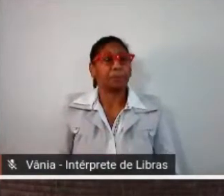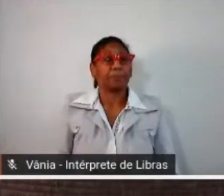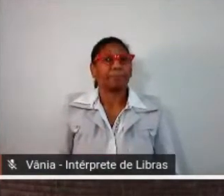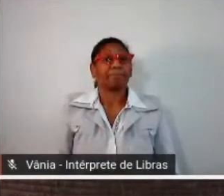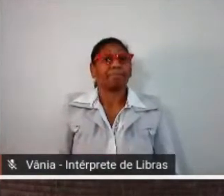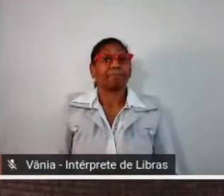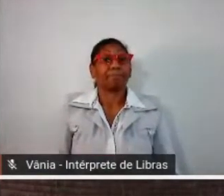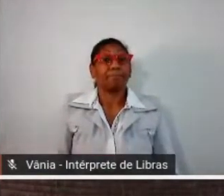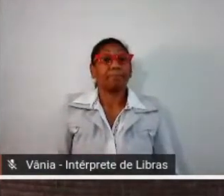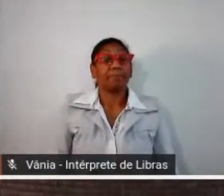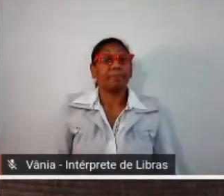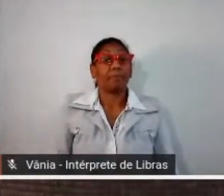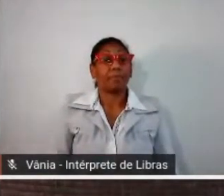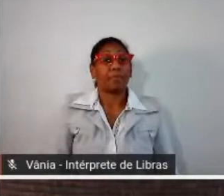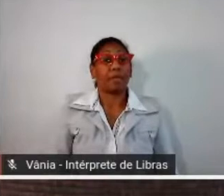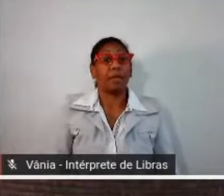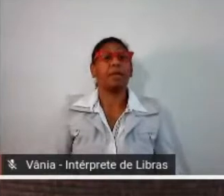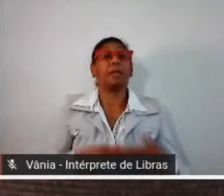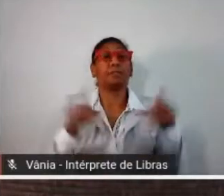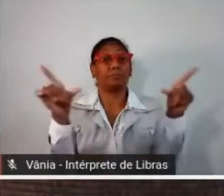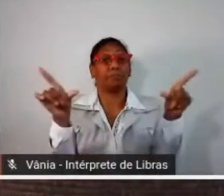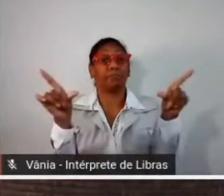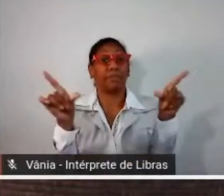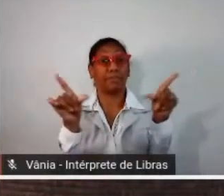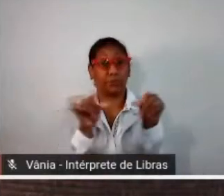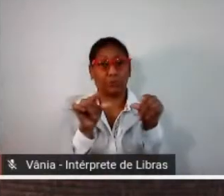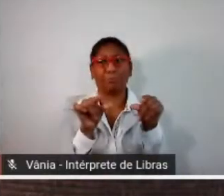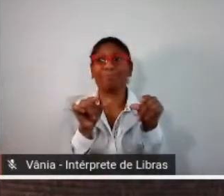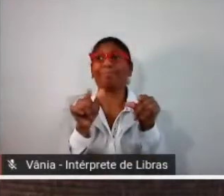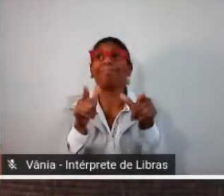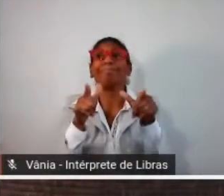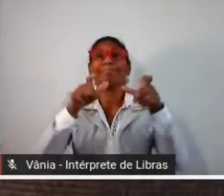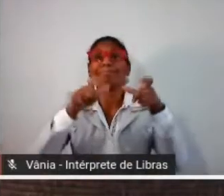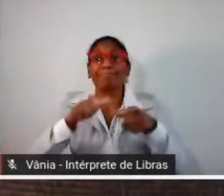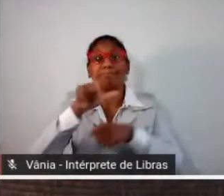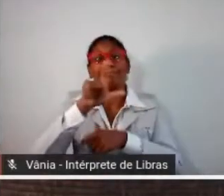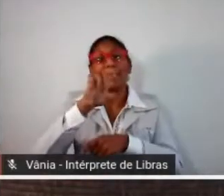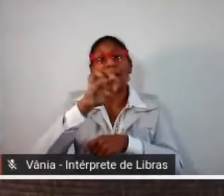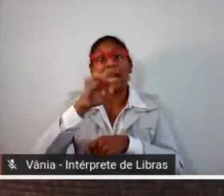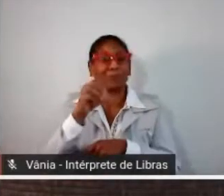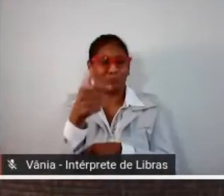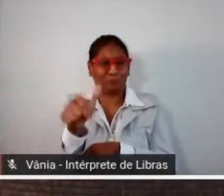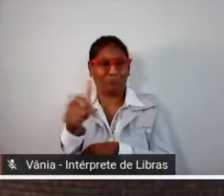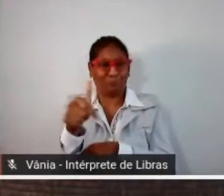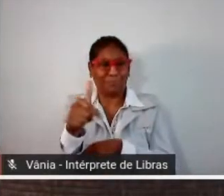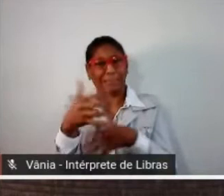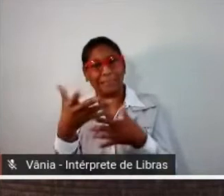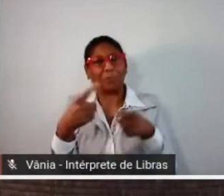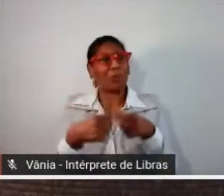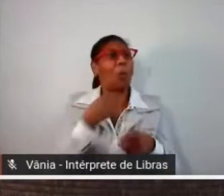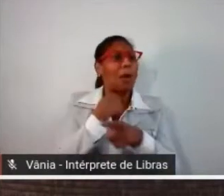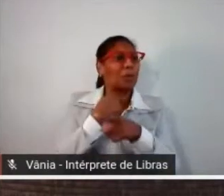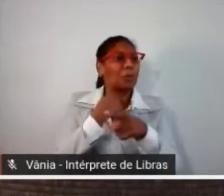especialmente pelo aumento de hospitalizações e pela redução da disponibilidade de leitos proporcionalmente aos leitos ocupados